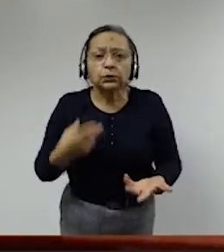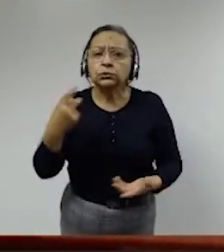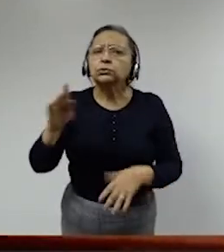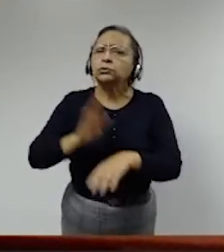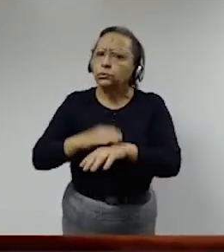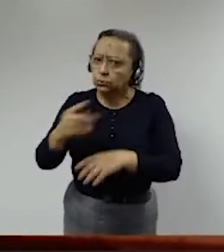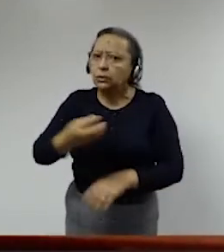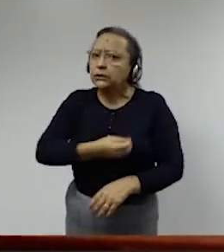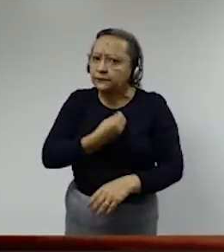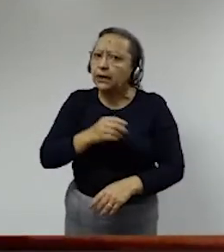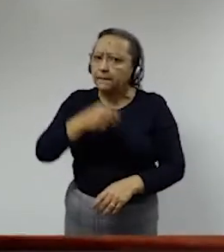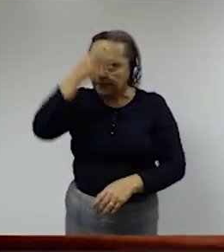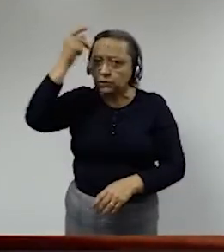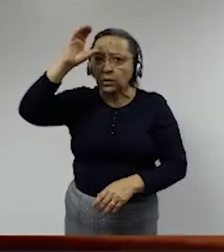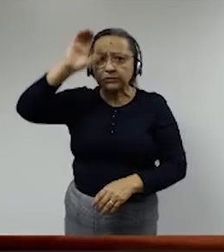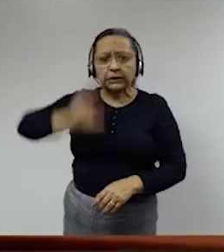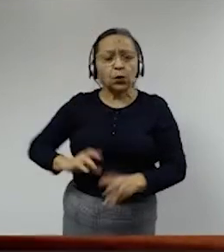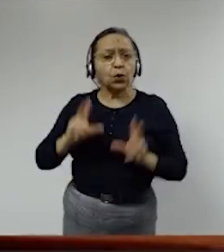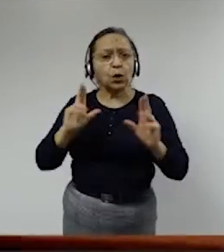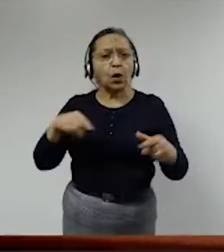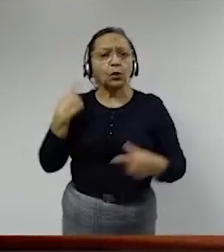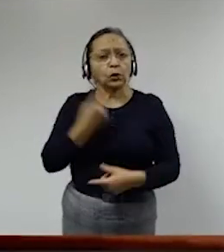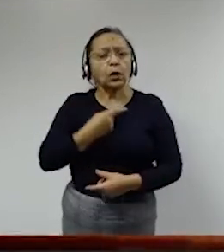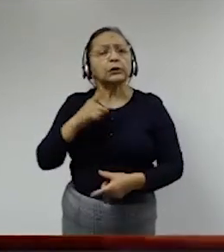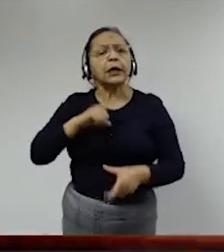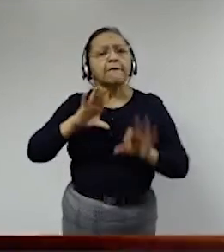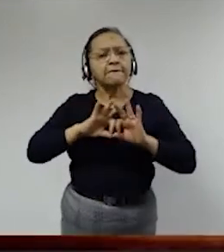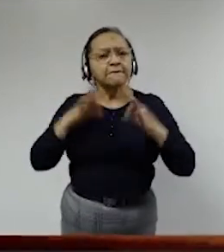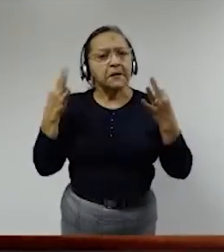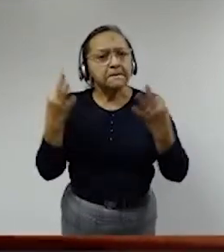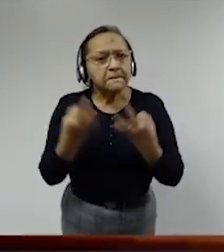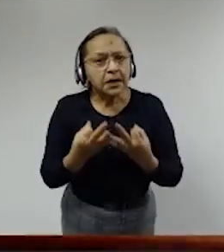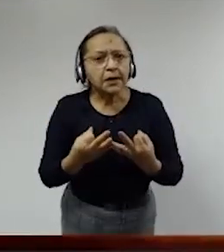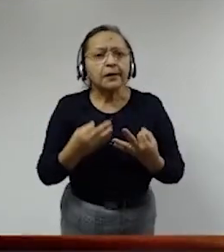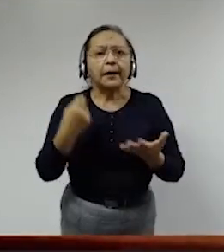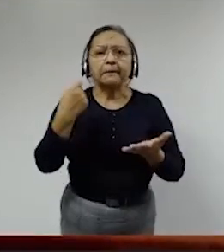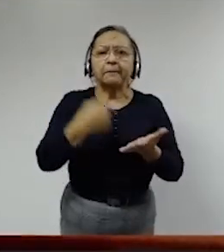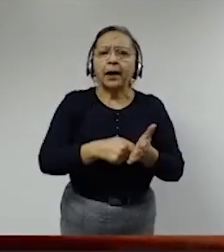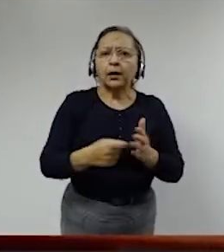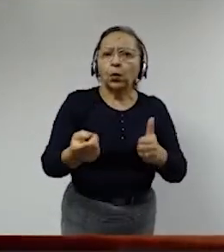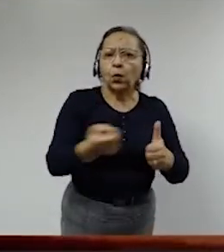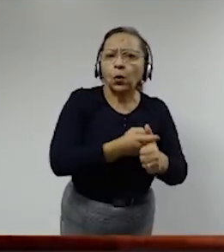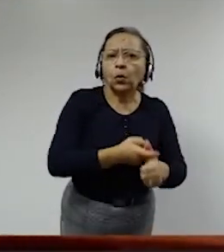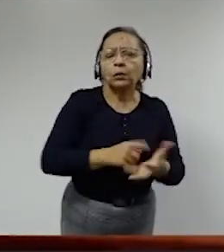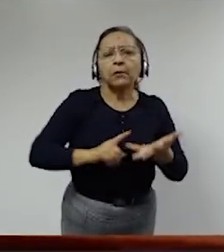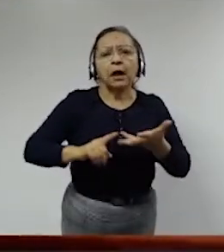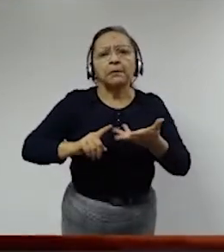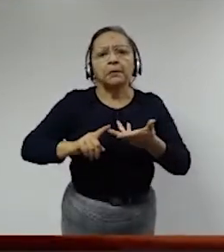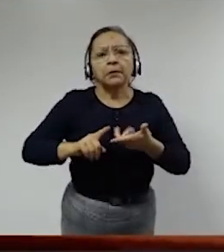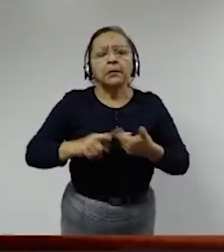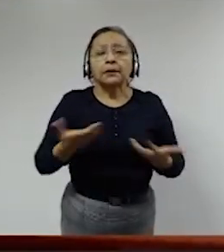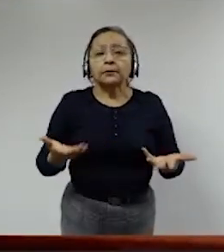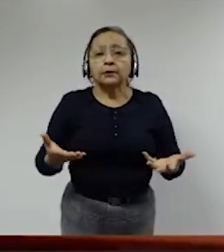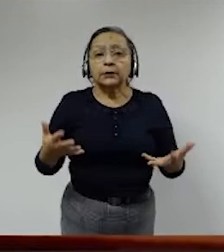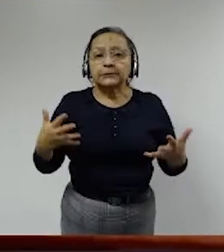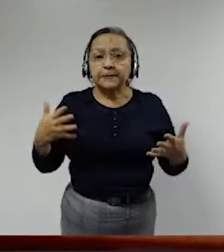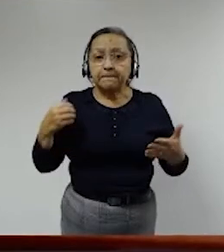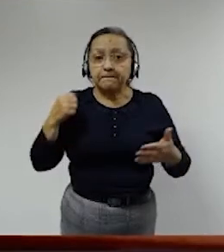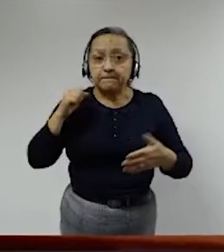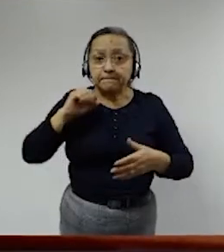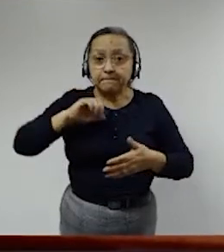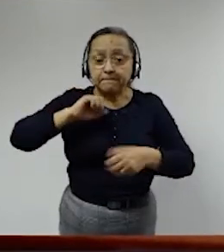cidadãos como nós, enfim, têm filhos, pagam contas, né? Então, e essa interrupção brusca foi